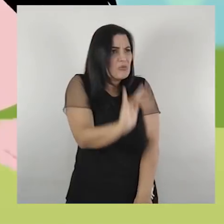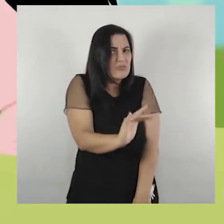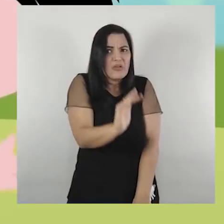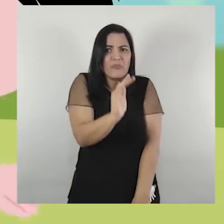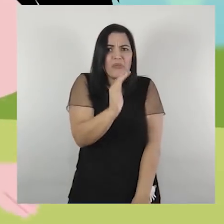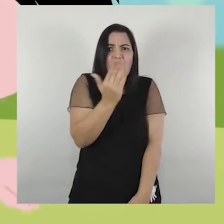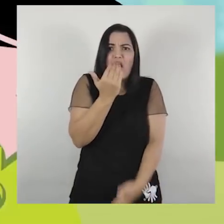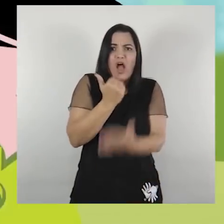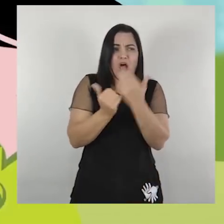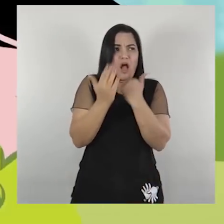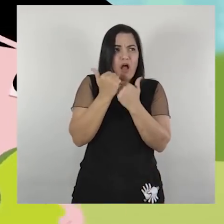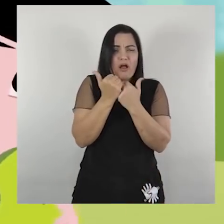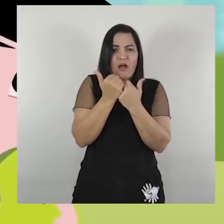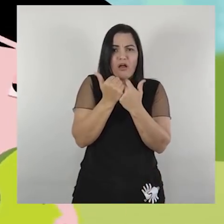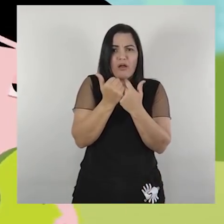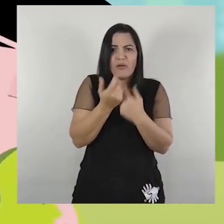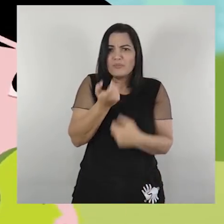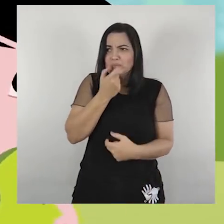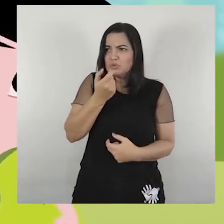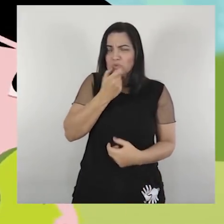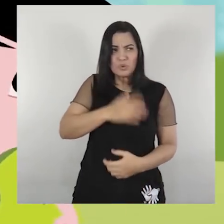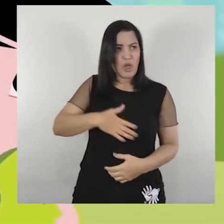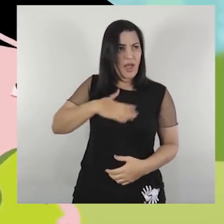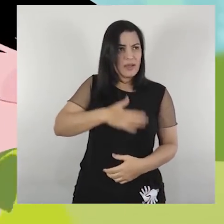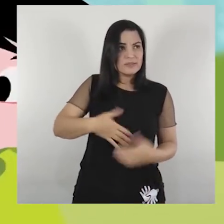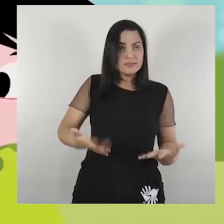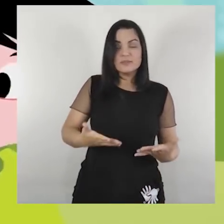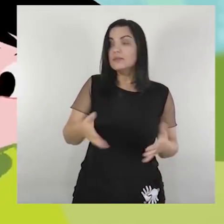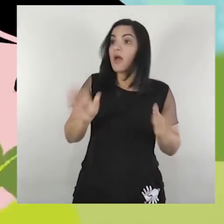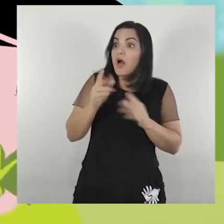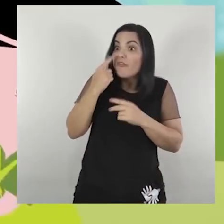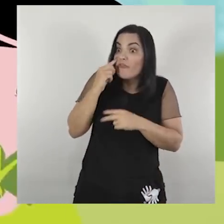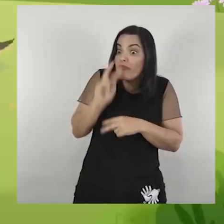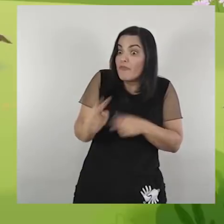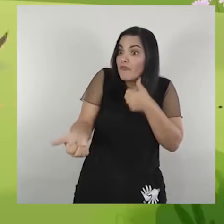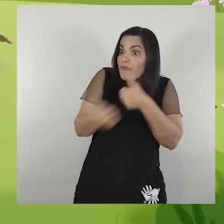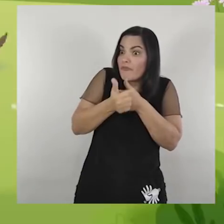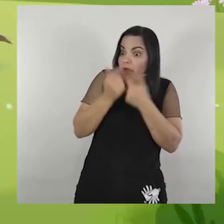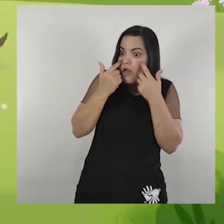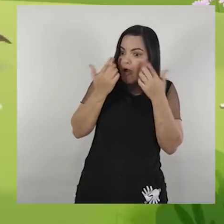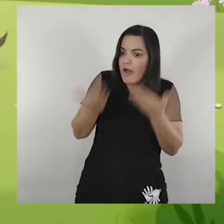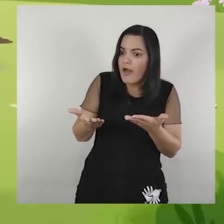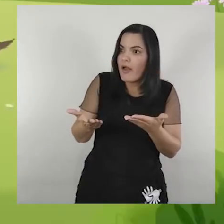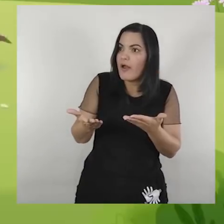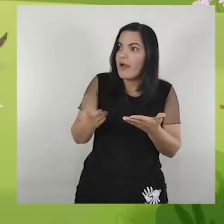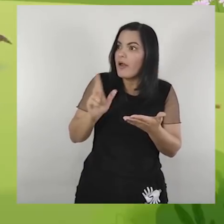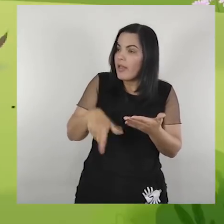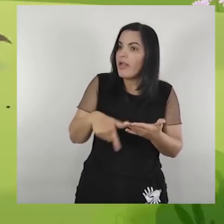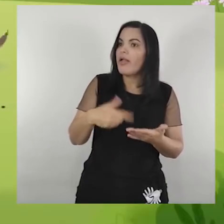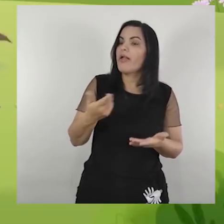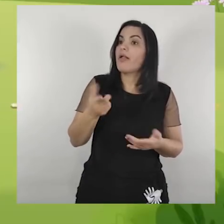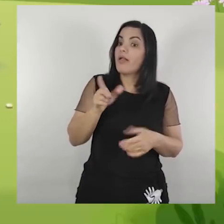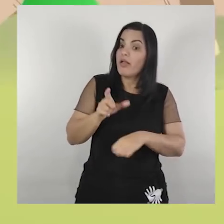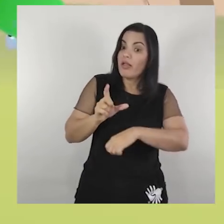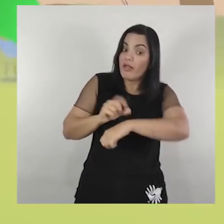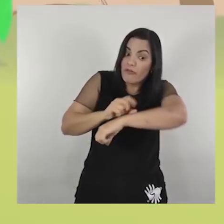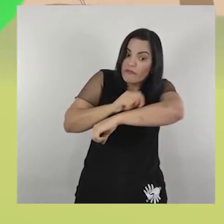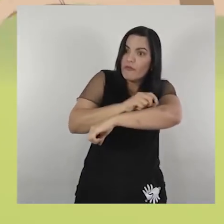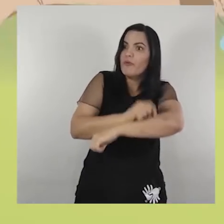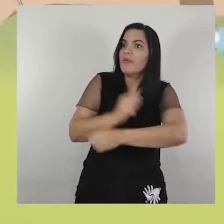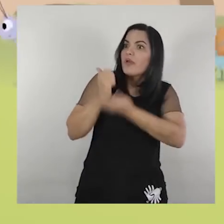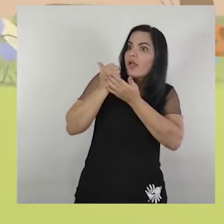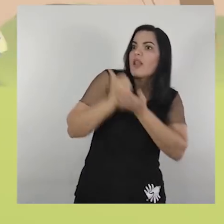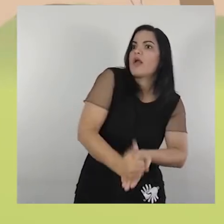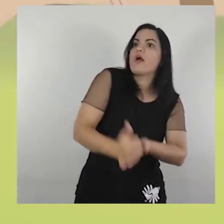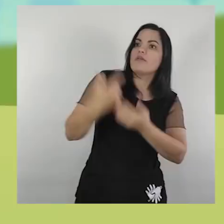formato de biscoito. Não, Júpiter. Olha aqui de perto. Tá vendo? São formigas carregando